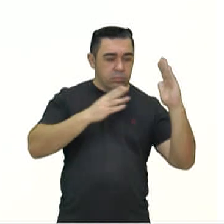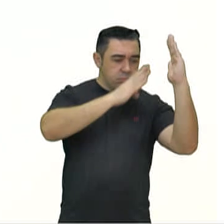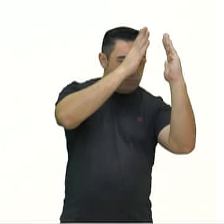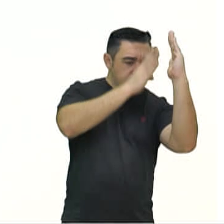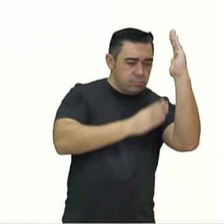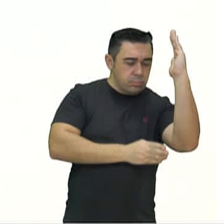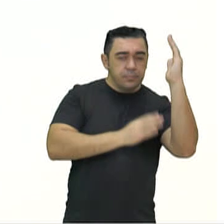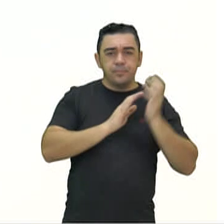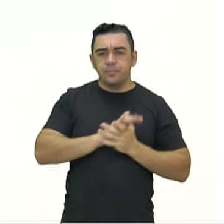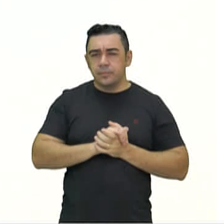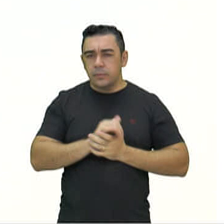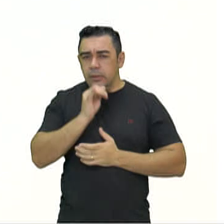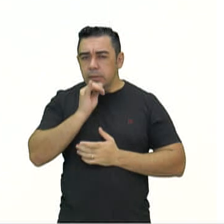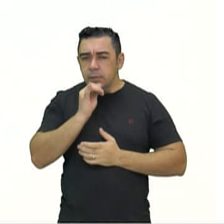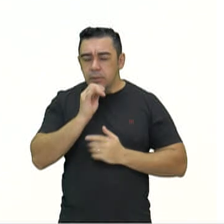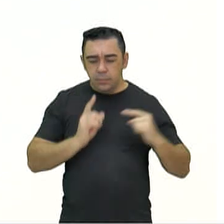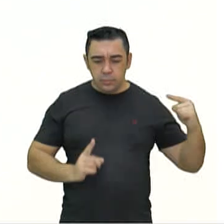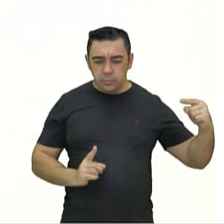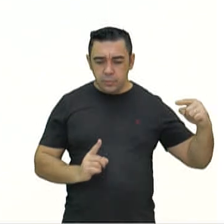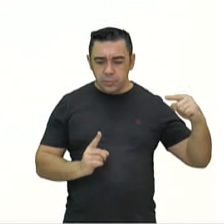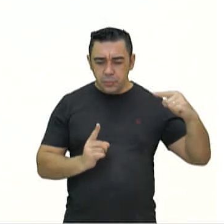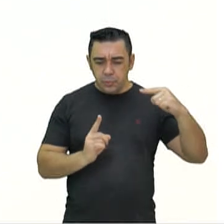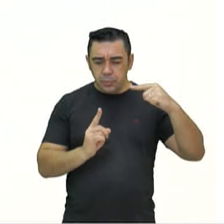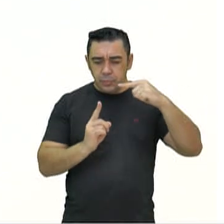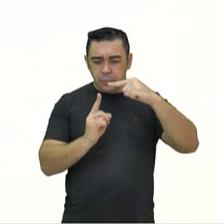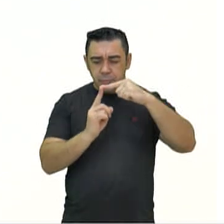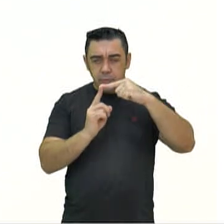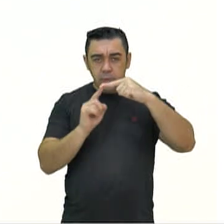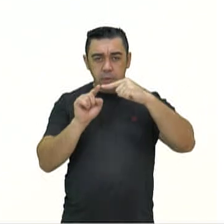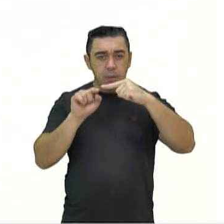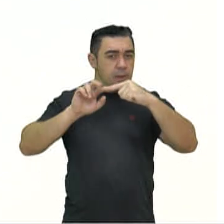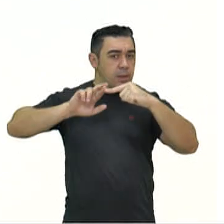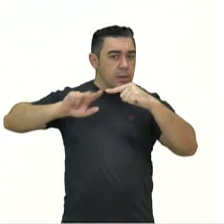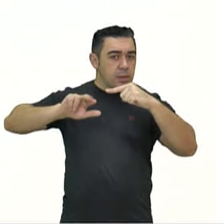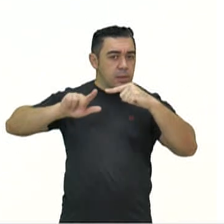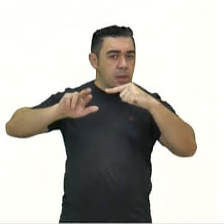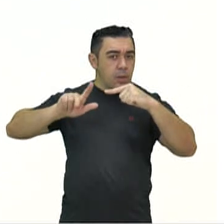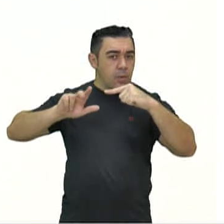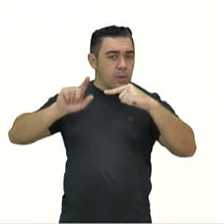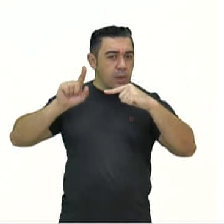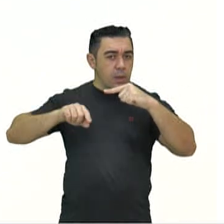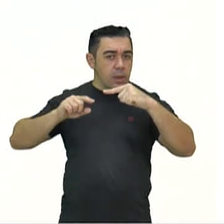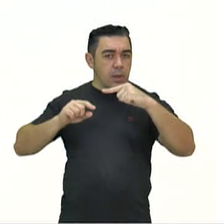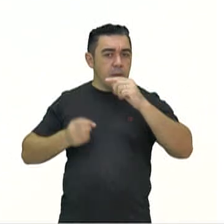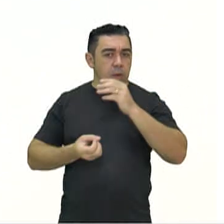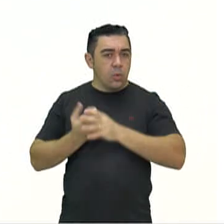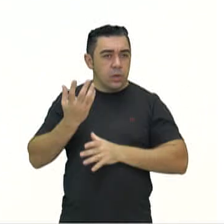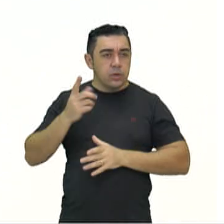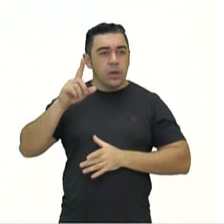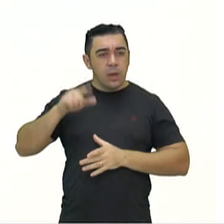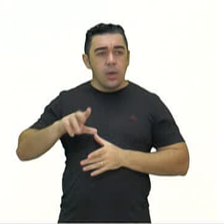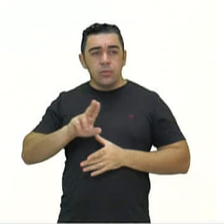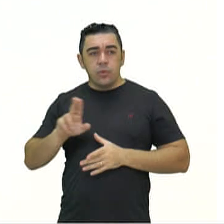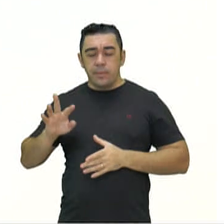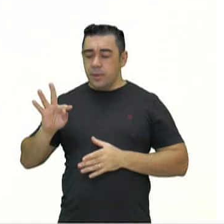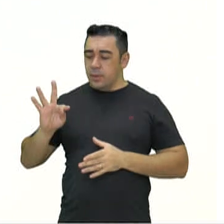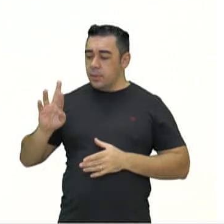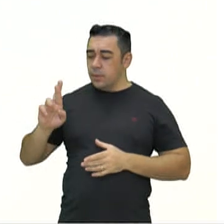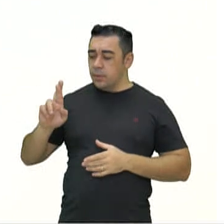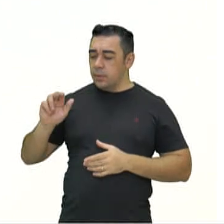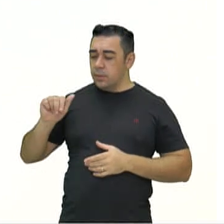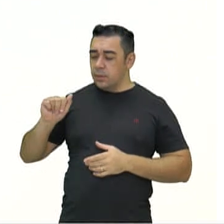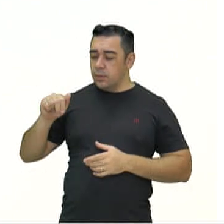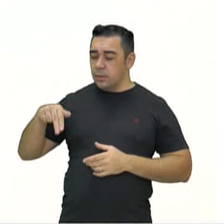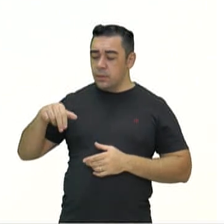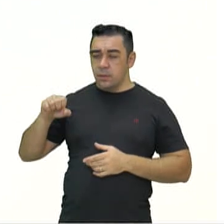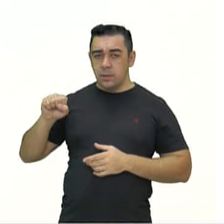o centro de uma cônica não for a origem, dizemos que a cônica está transladada. Essa vale para todas as cônicas. A primeira